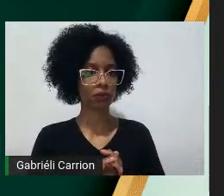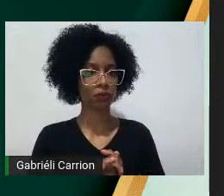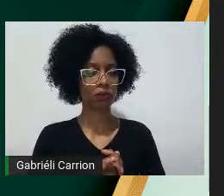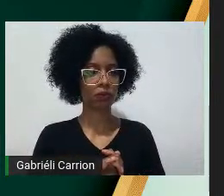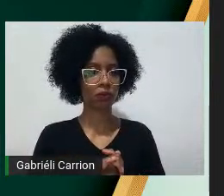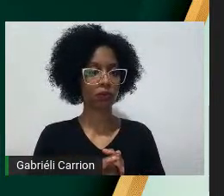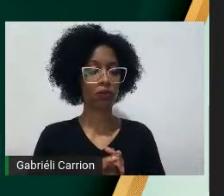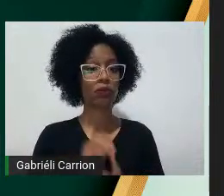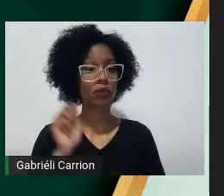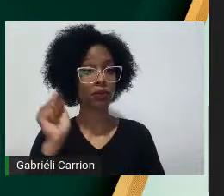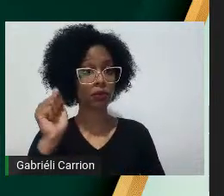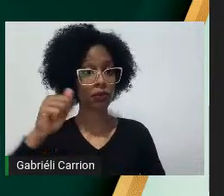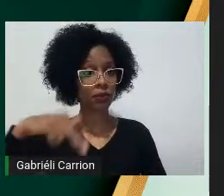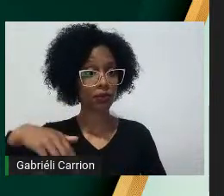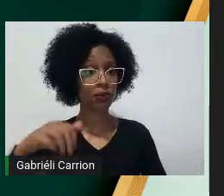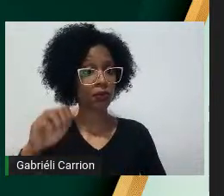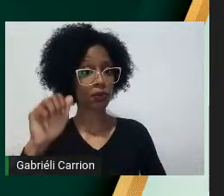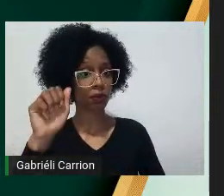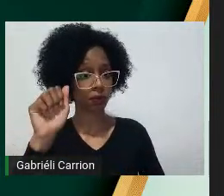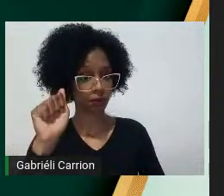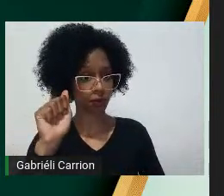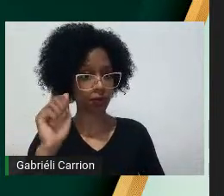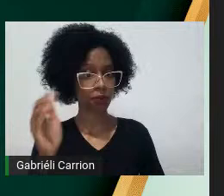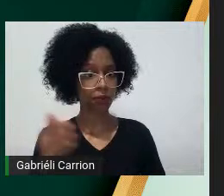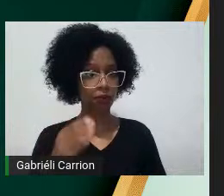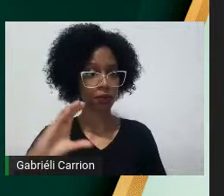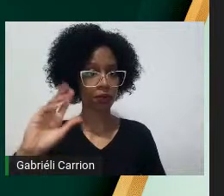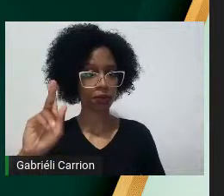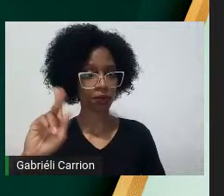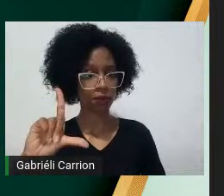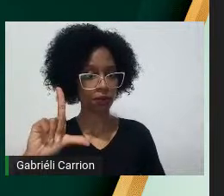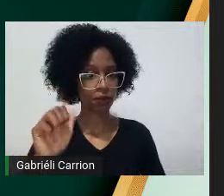Ana Clara Moraes Avelar Álvares.